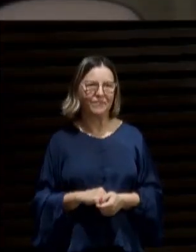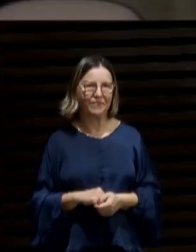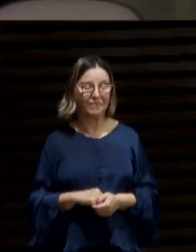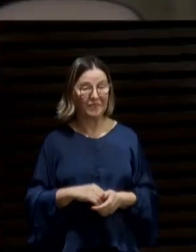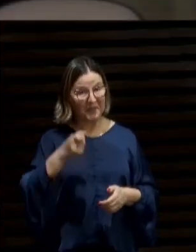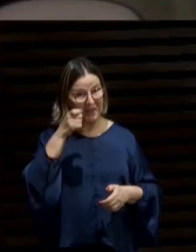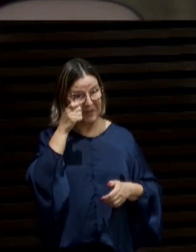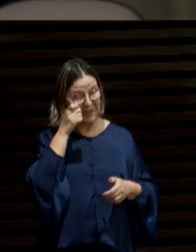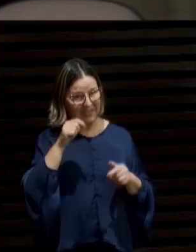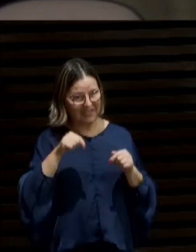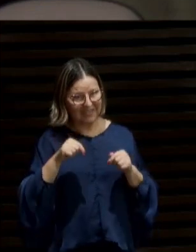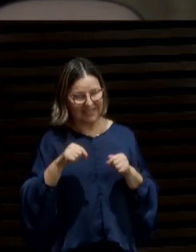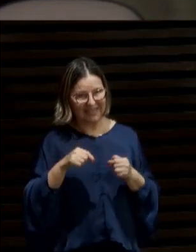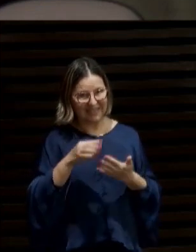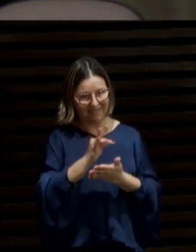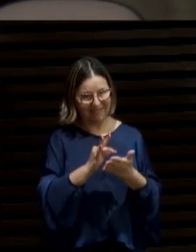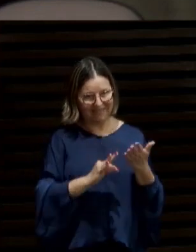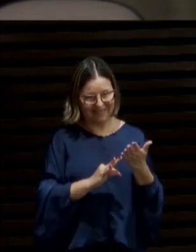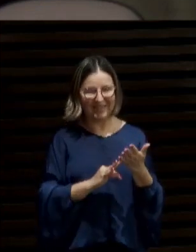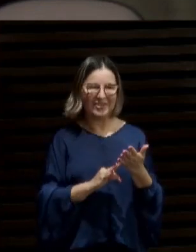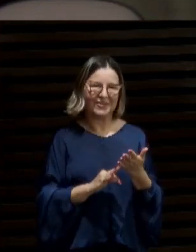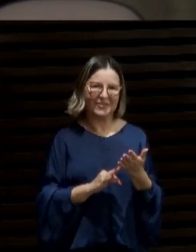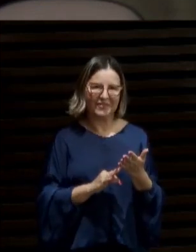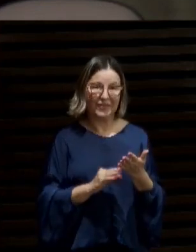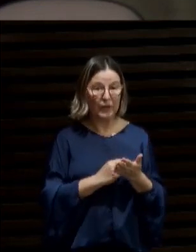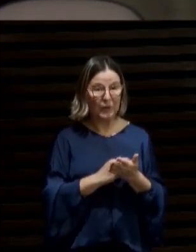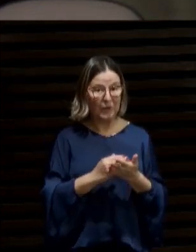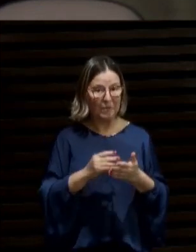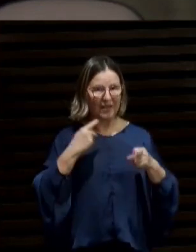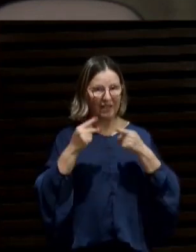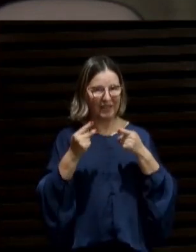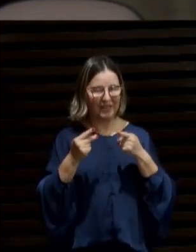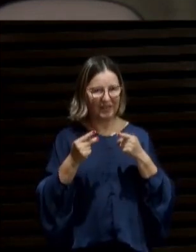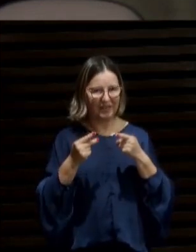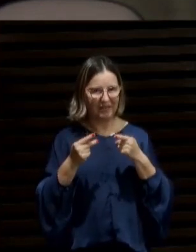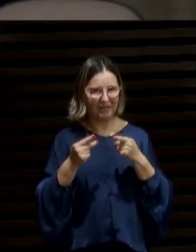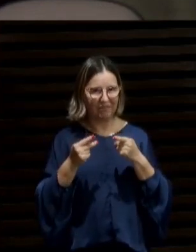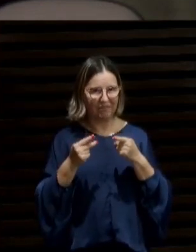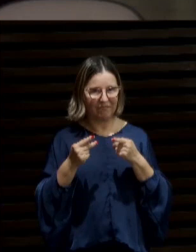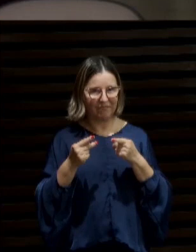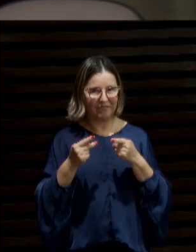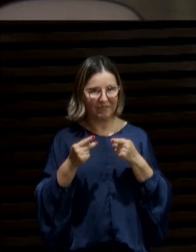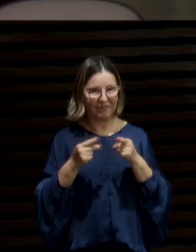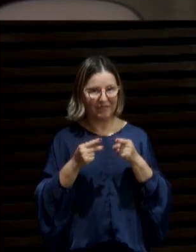Interessante aqui, nesse texto, né? Ele começa dizendo que ele levantou os olhos aos céus. Você nunca vai ver